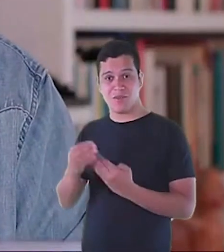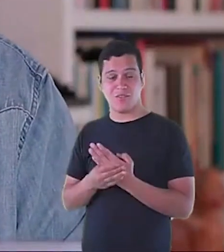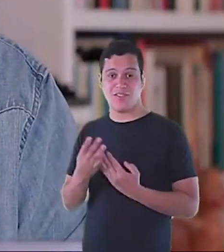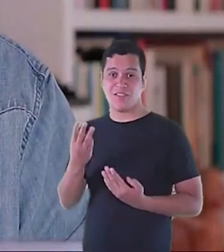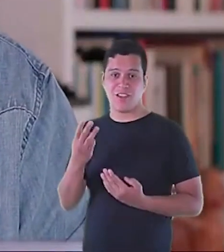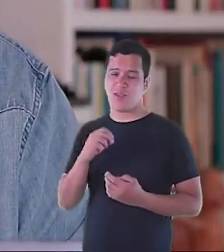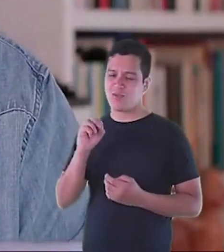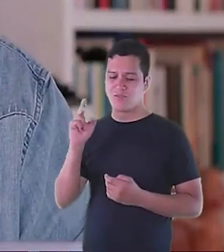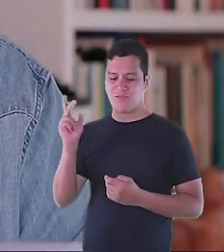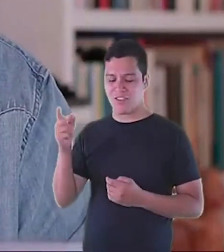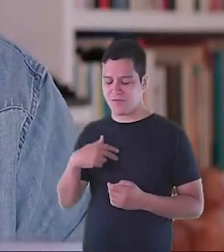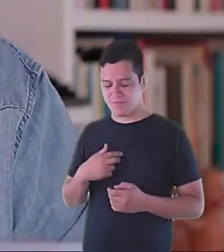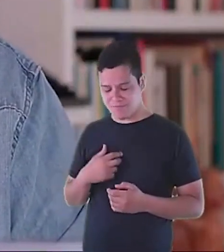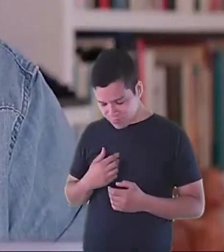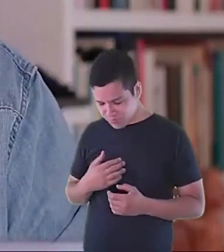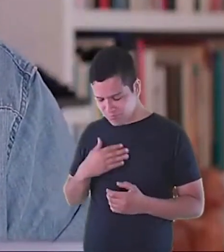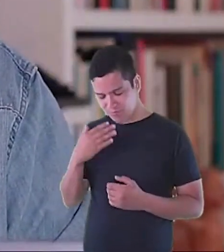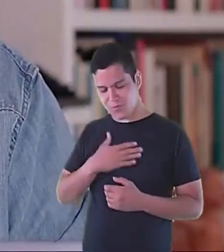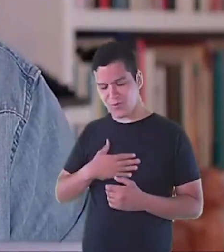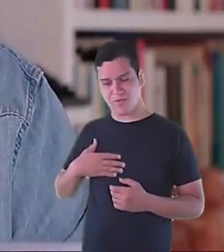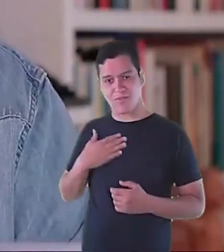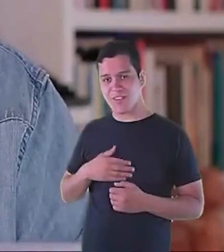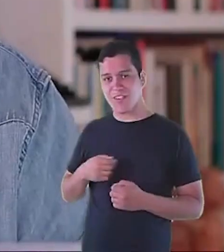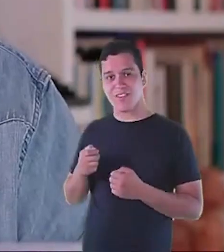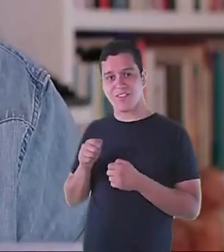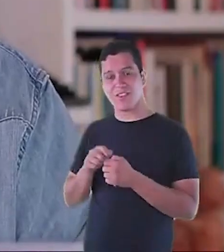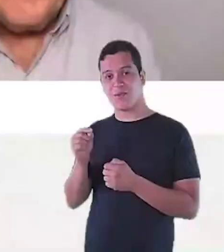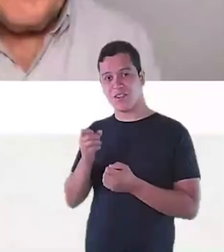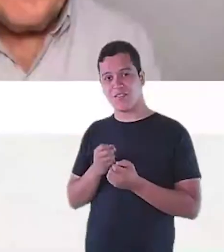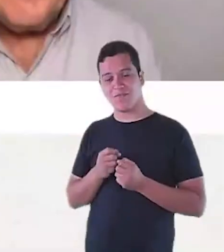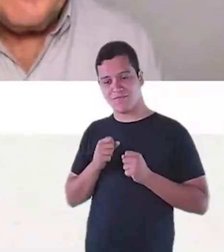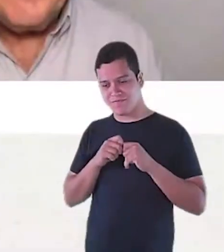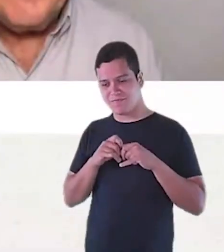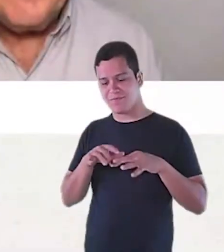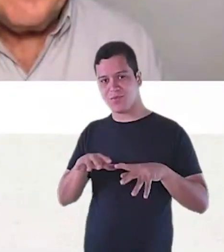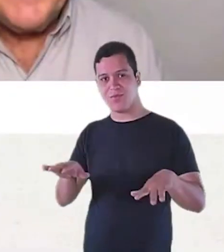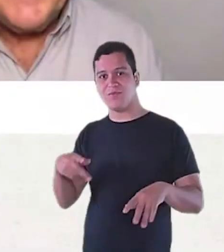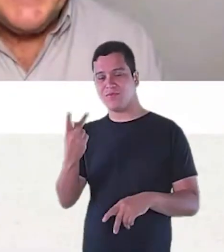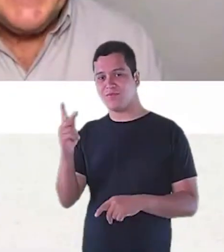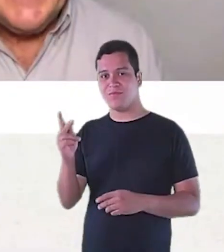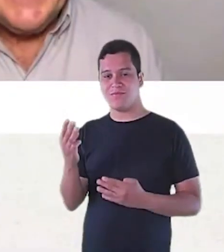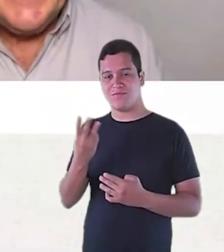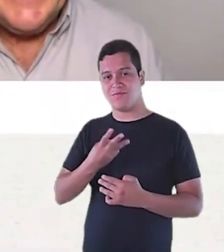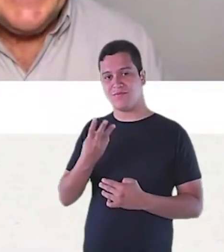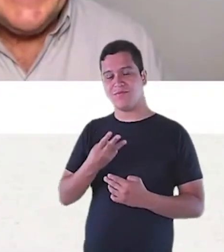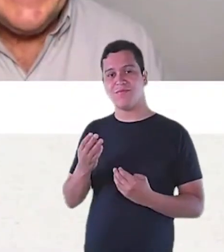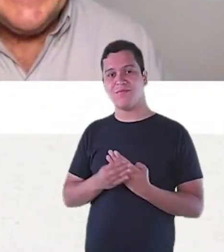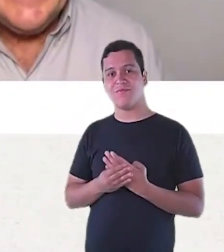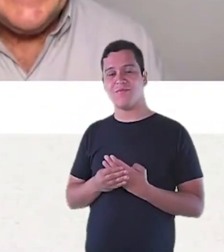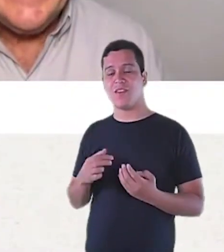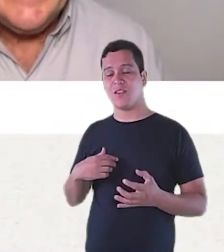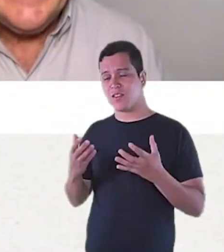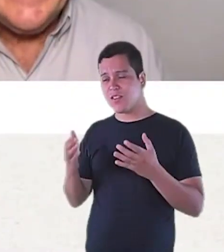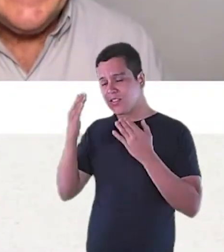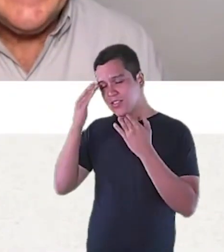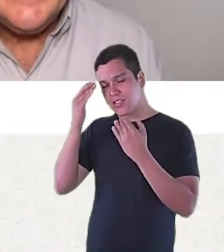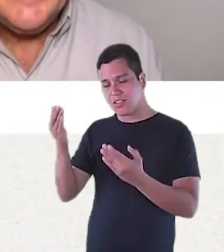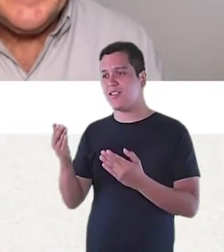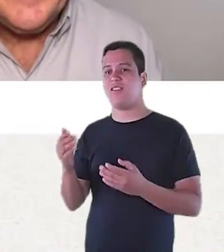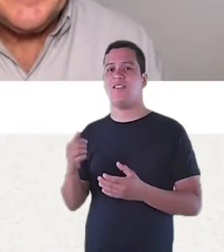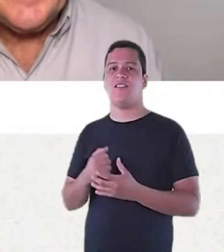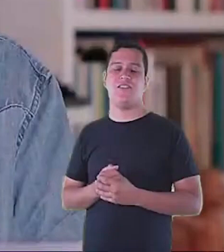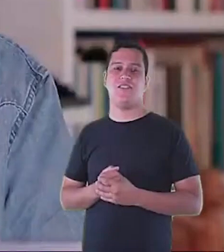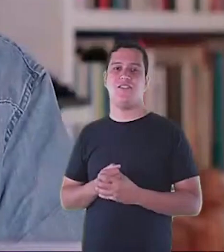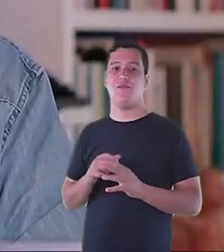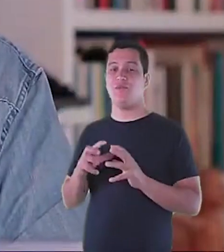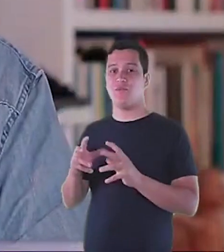fazer o lançamento do volume 3 do seu projeto. Eu queria te agradecer imensamente